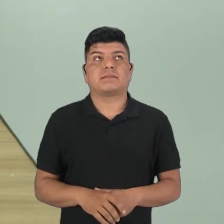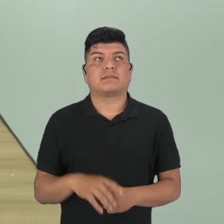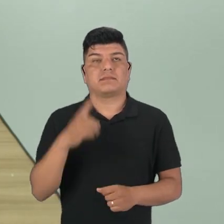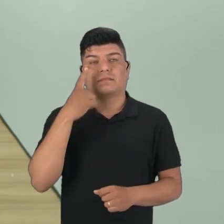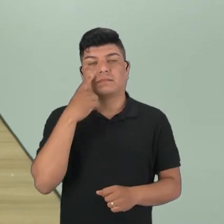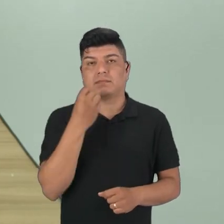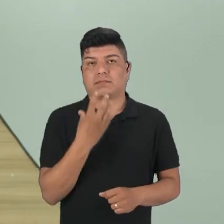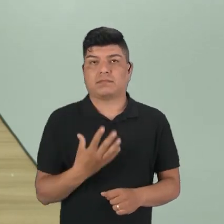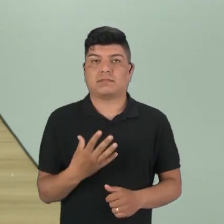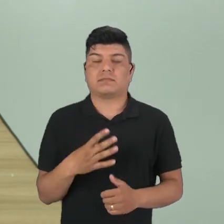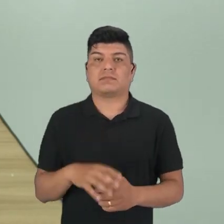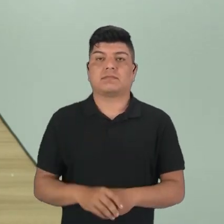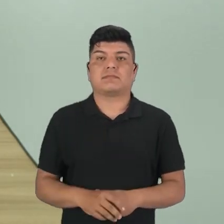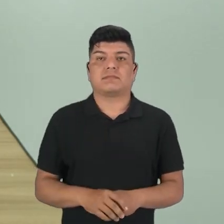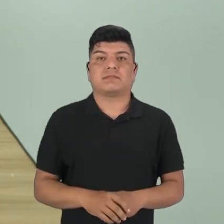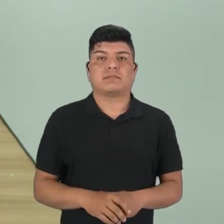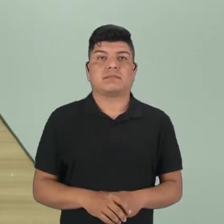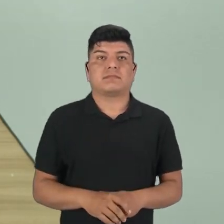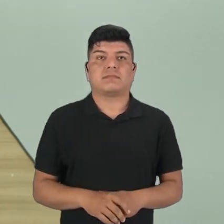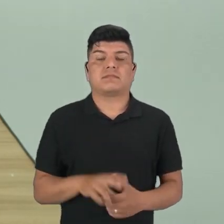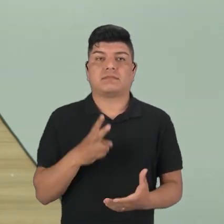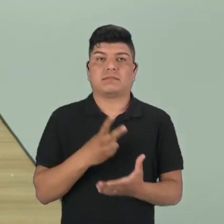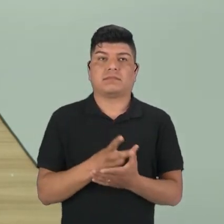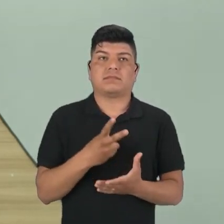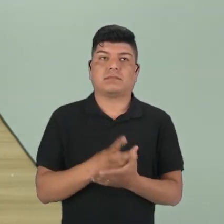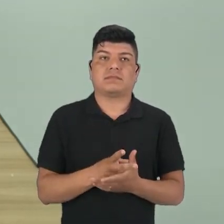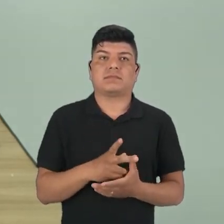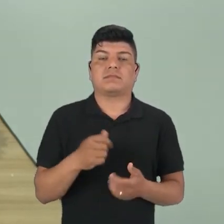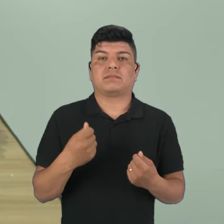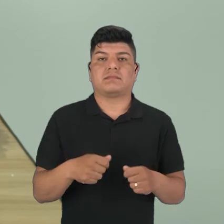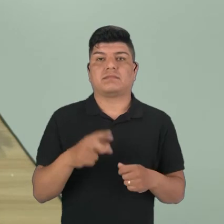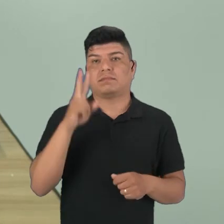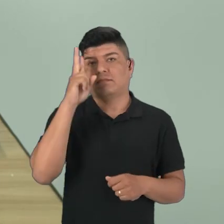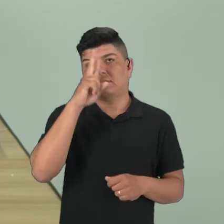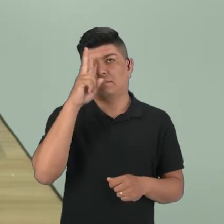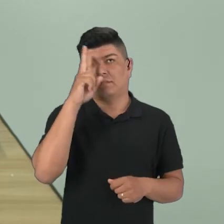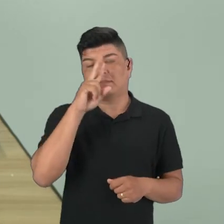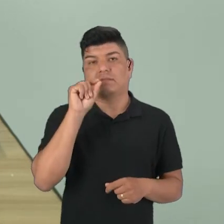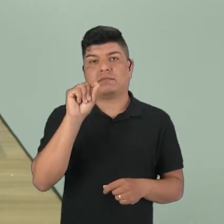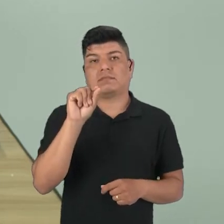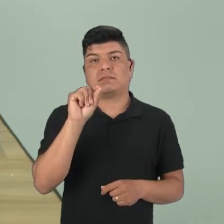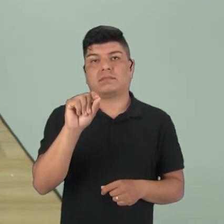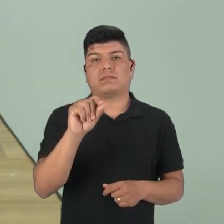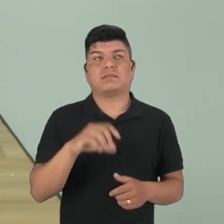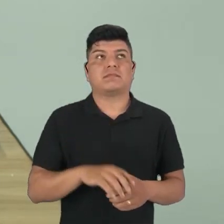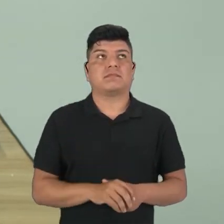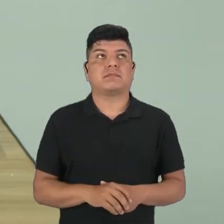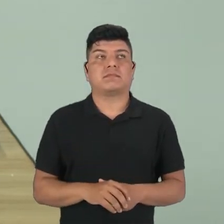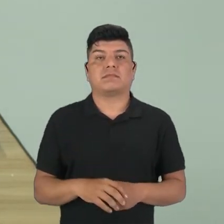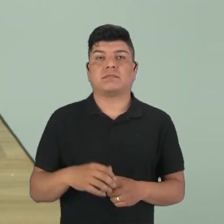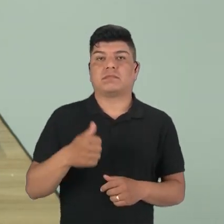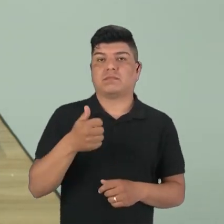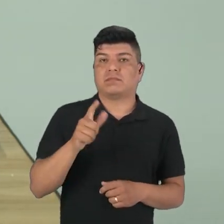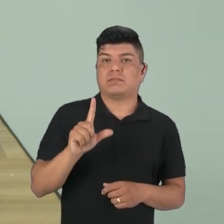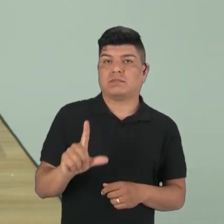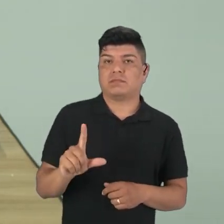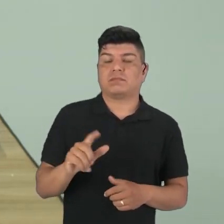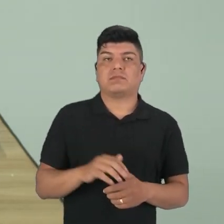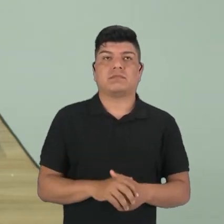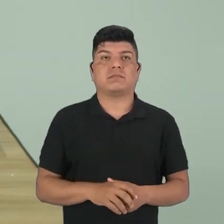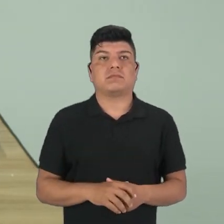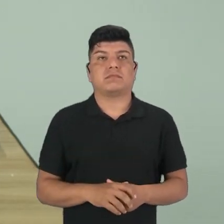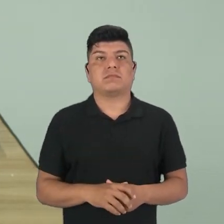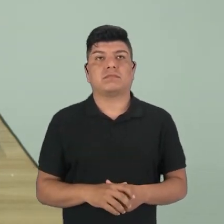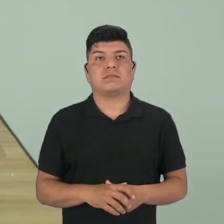Veja bem. Sempre eu tenho que lembrar que 1 litro